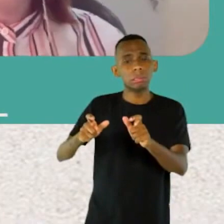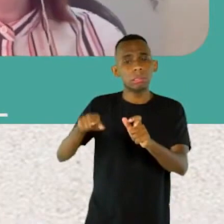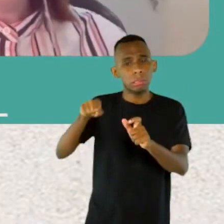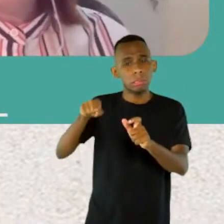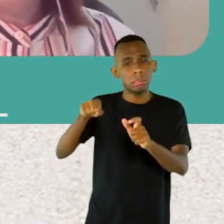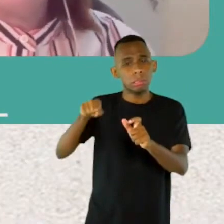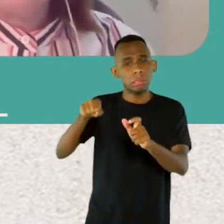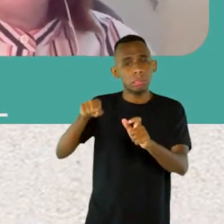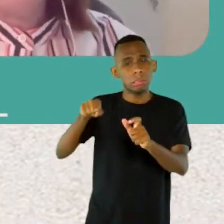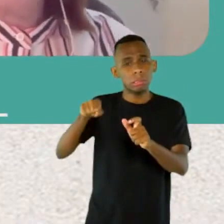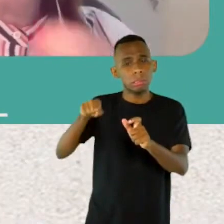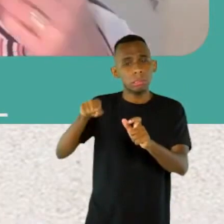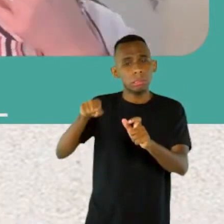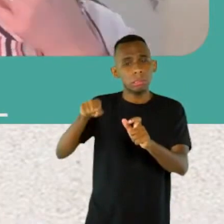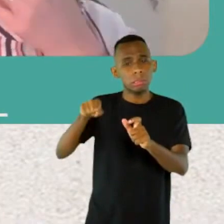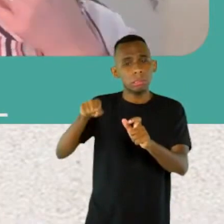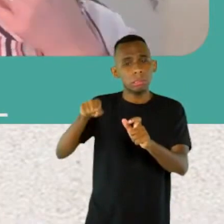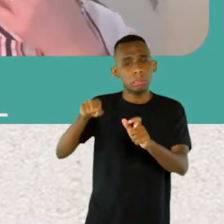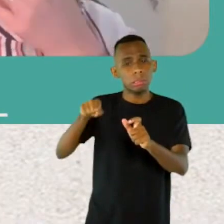miserável,